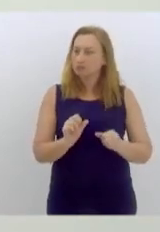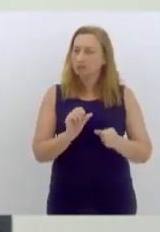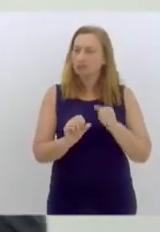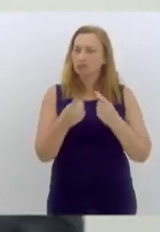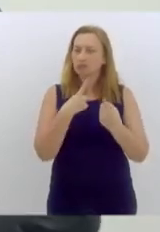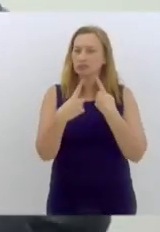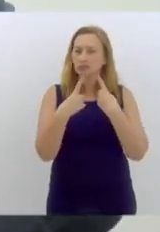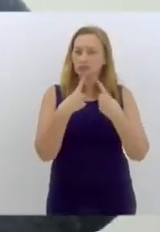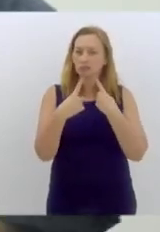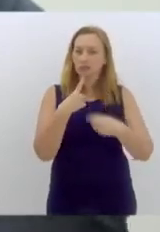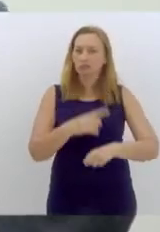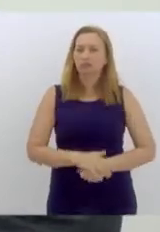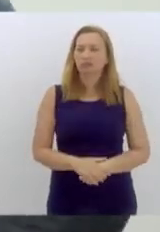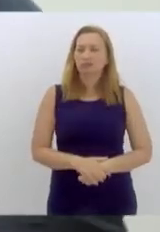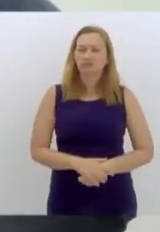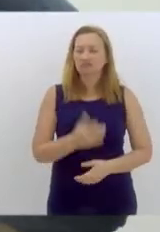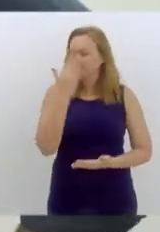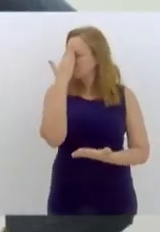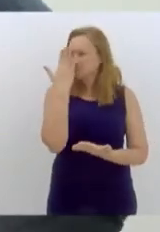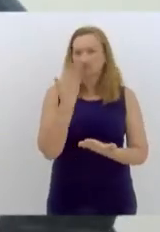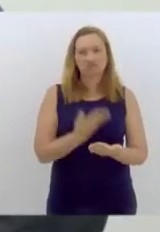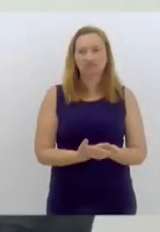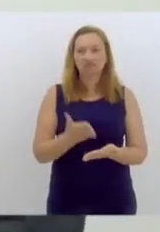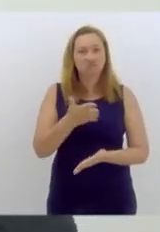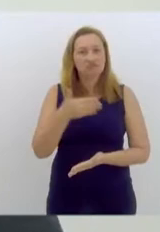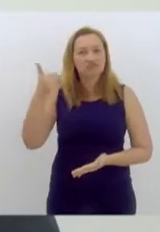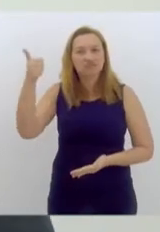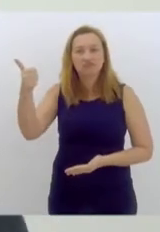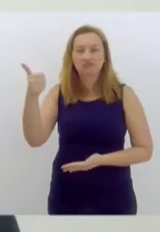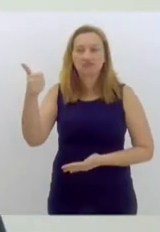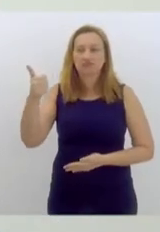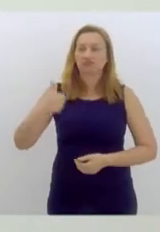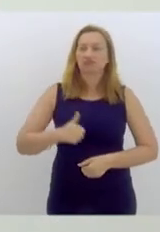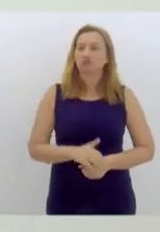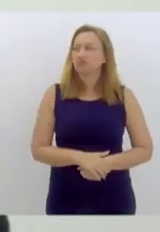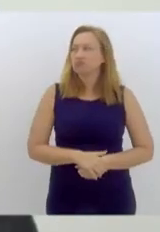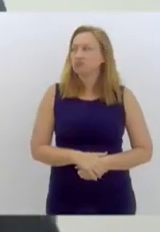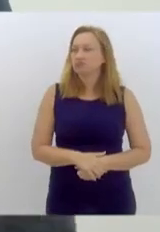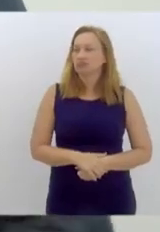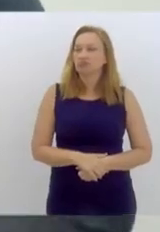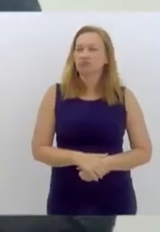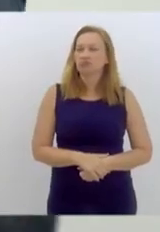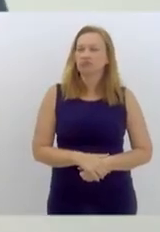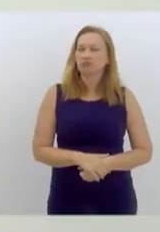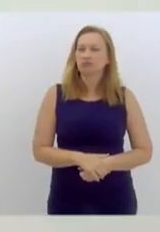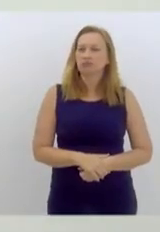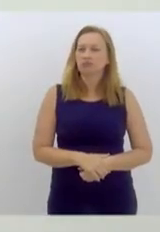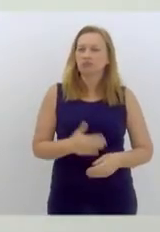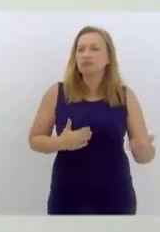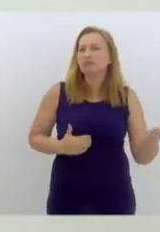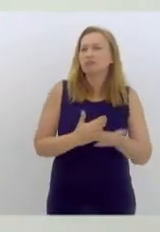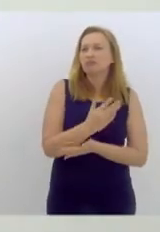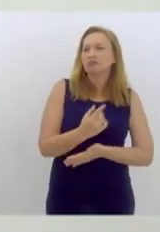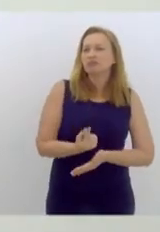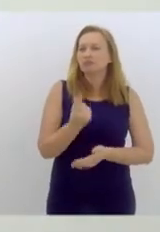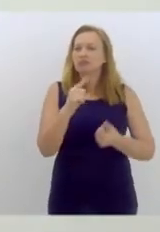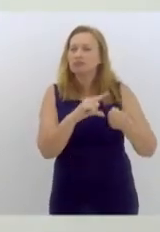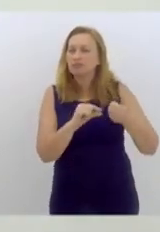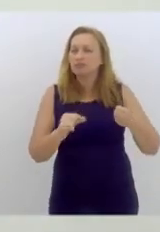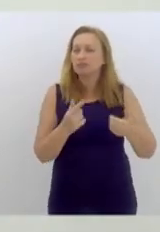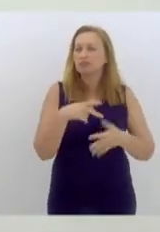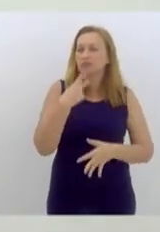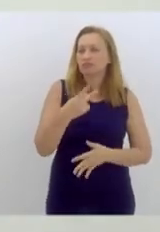debate. A gente não acredita que o melhor formato seja simplesmente a gente aprovar um artigo dizendo